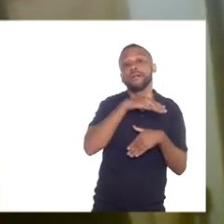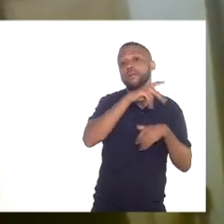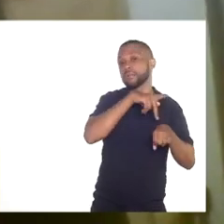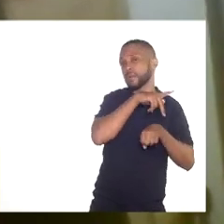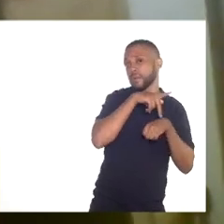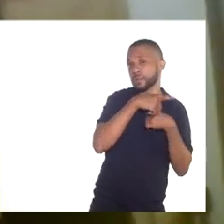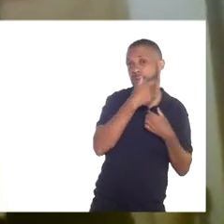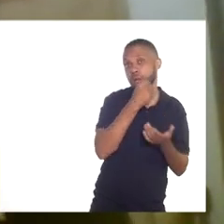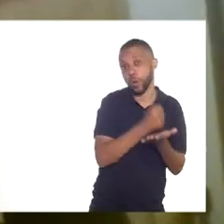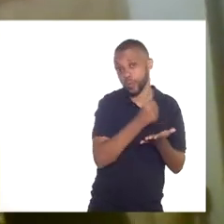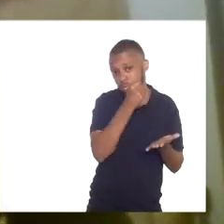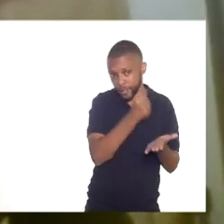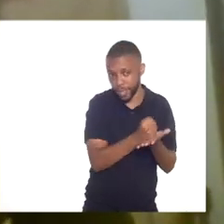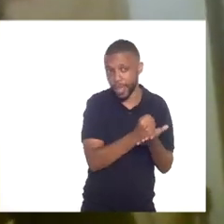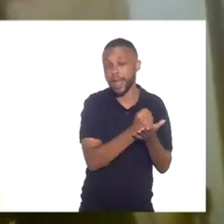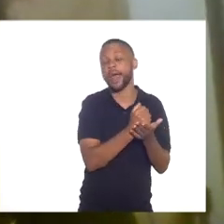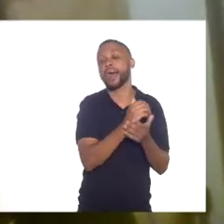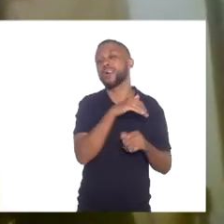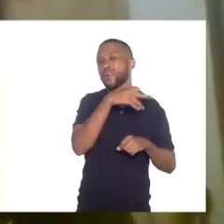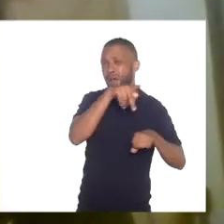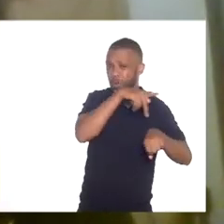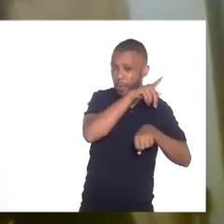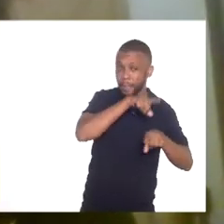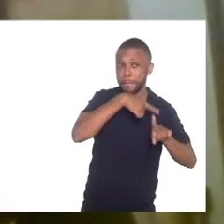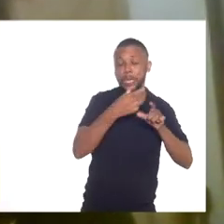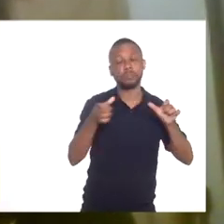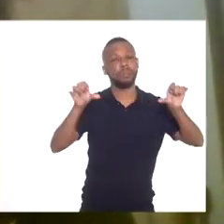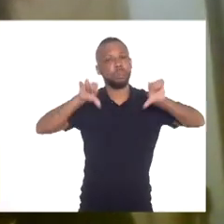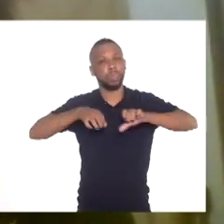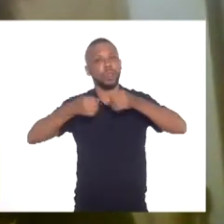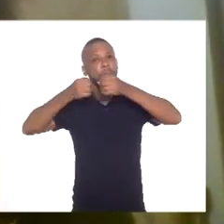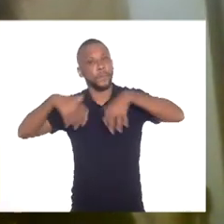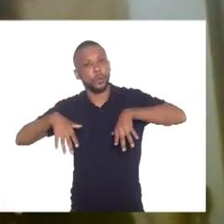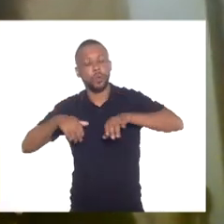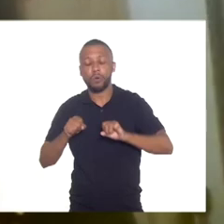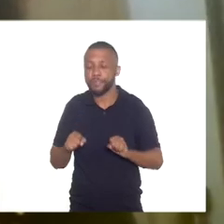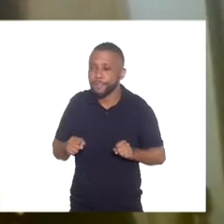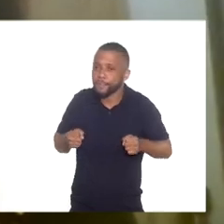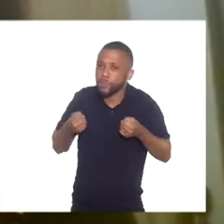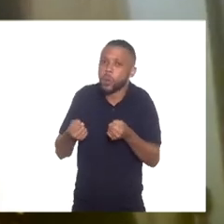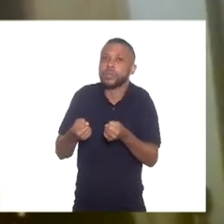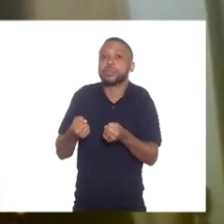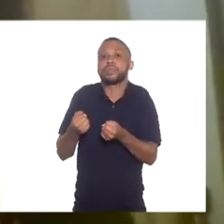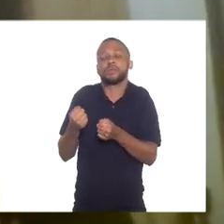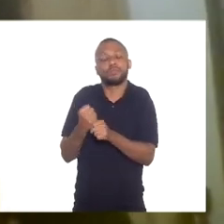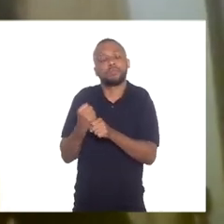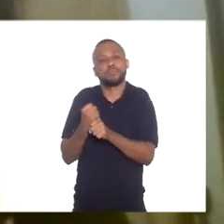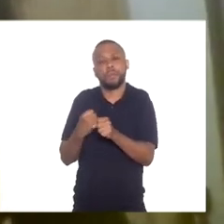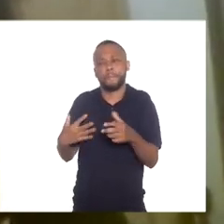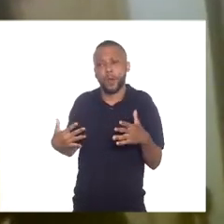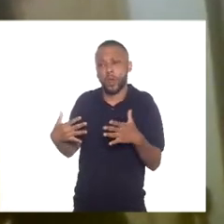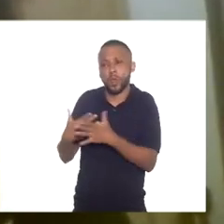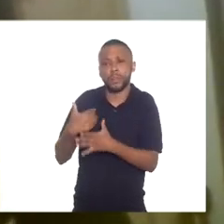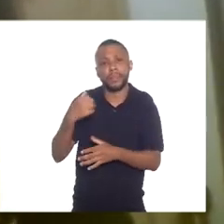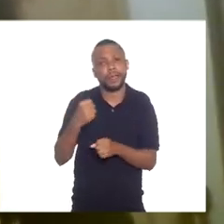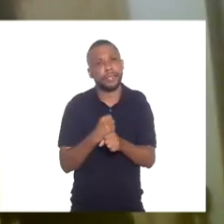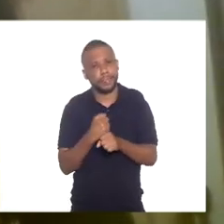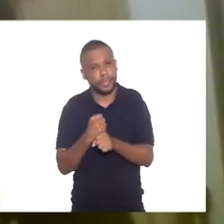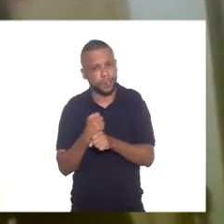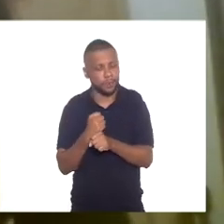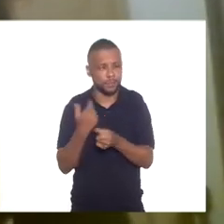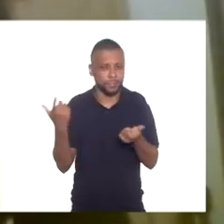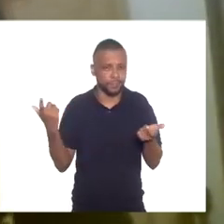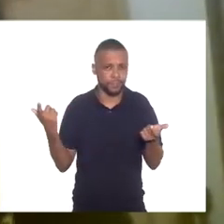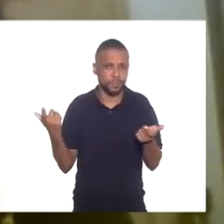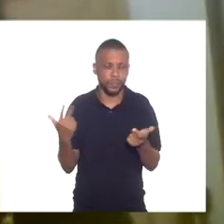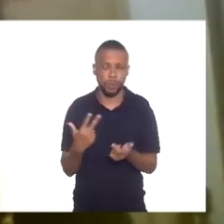exterior destruindo todo um investimento e um esforço que foi feito por mais de uma década para fazer no Brasil. Porque aí a gente